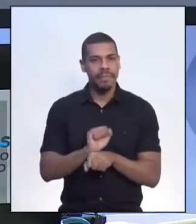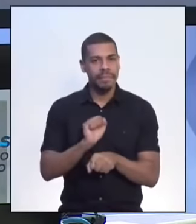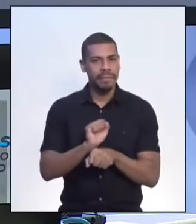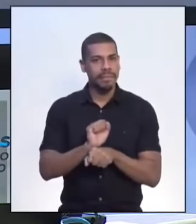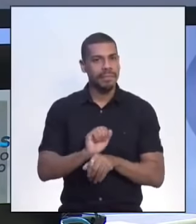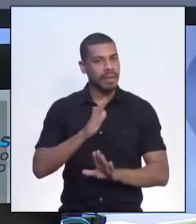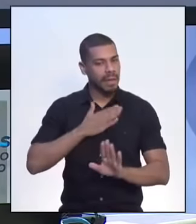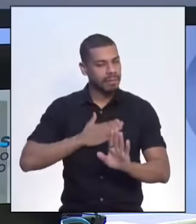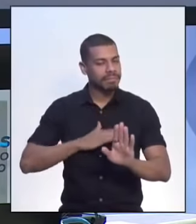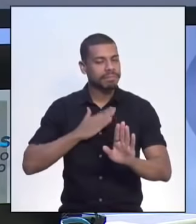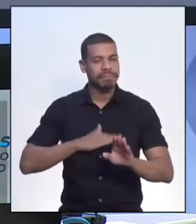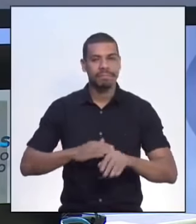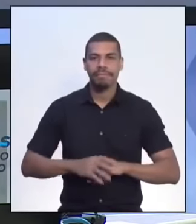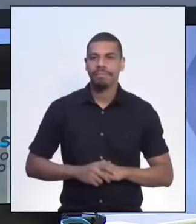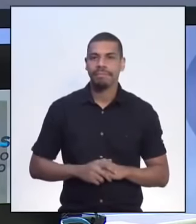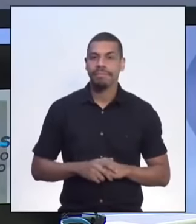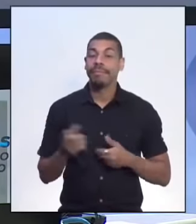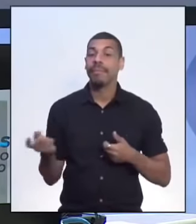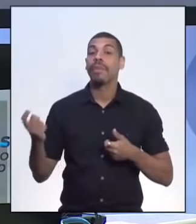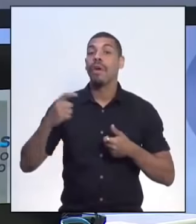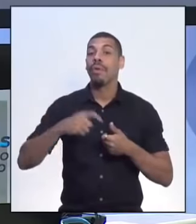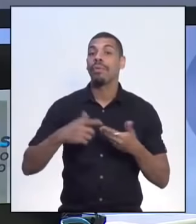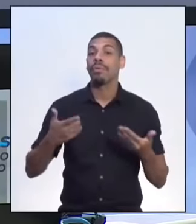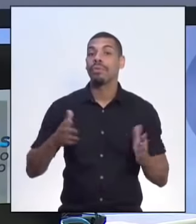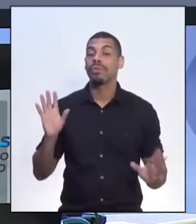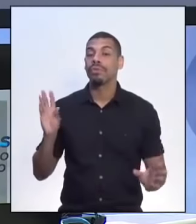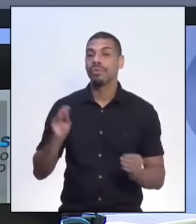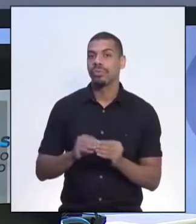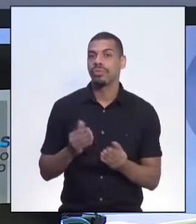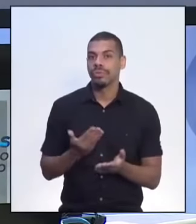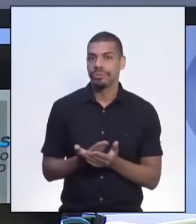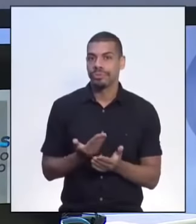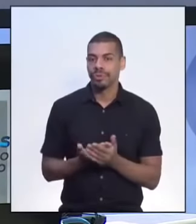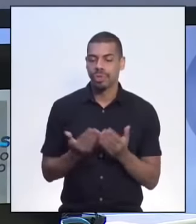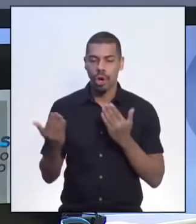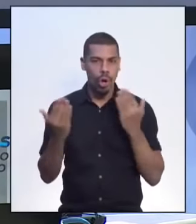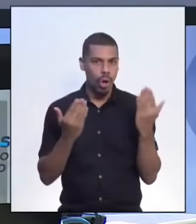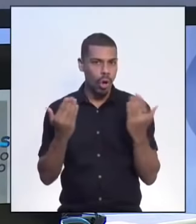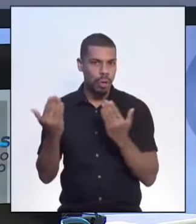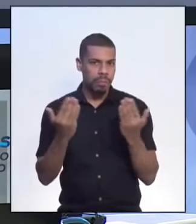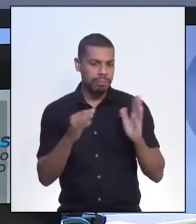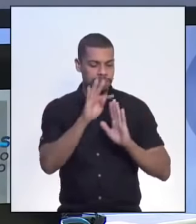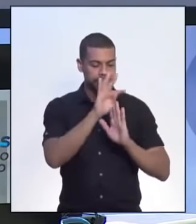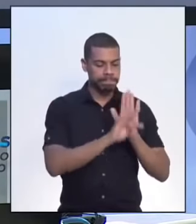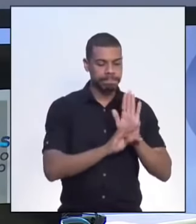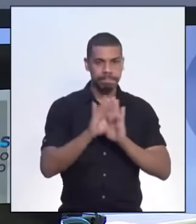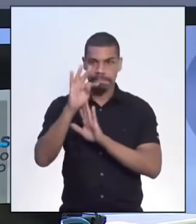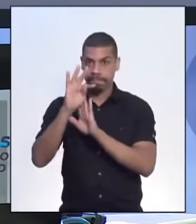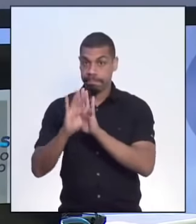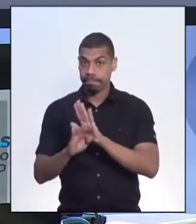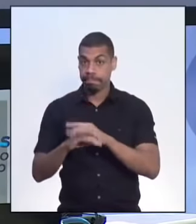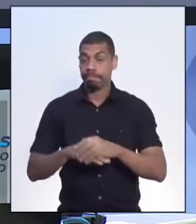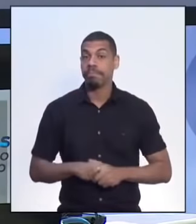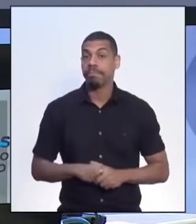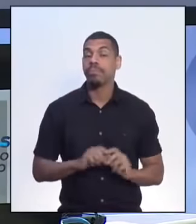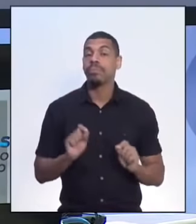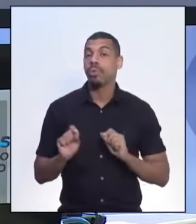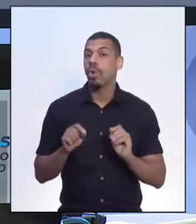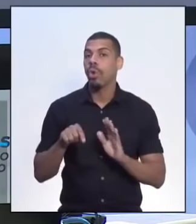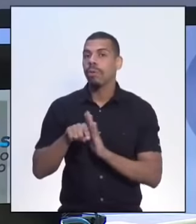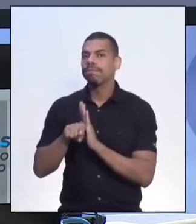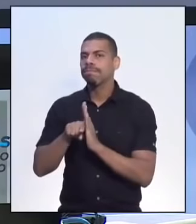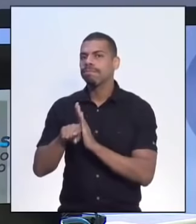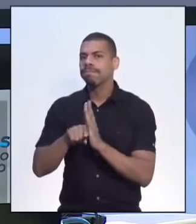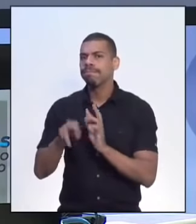Fica tranquila. Agora, retomando aí o que a gente trabalhou hoje, a gente fez uma comparação dos textos aí. Fizemos uma análise textual, que na verdade